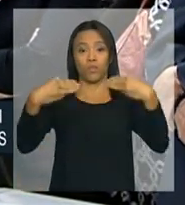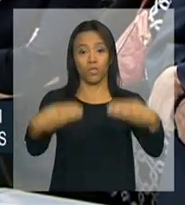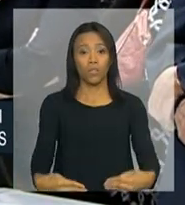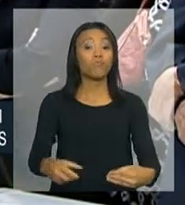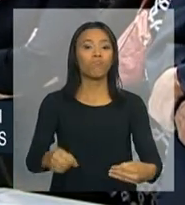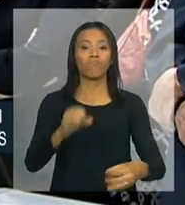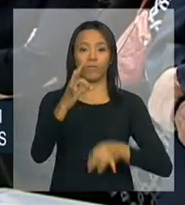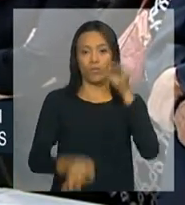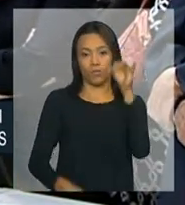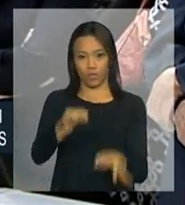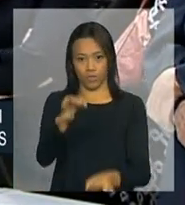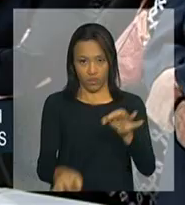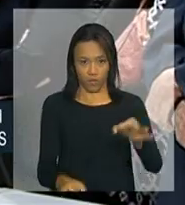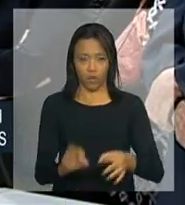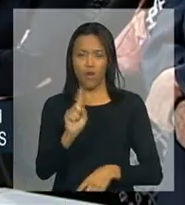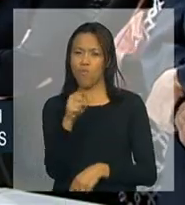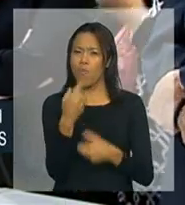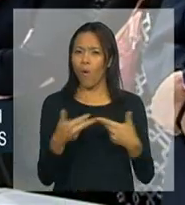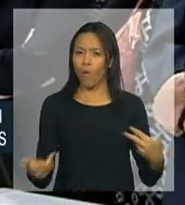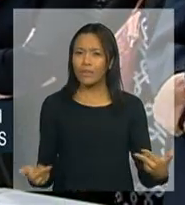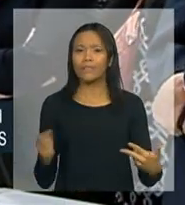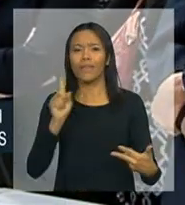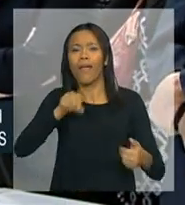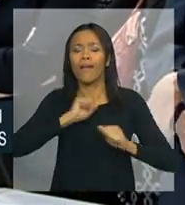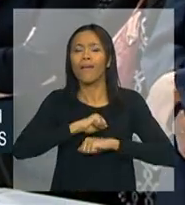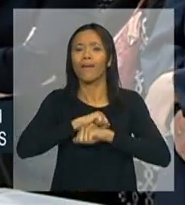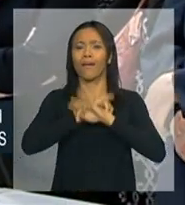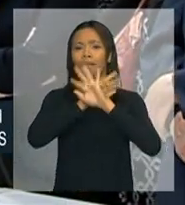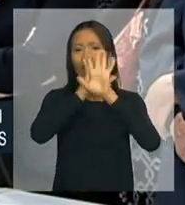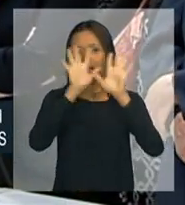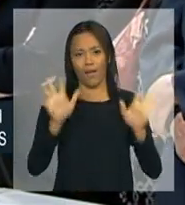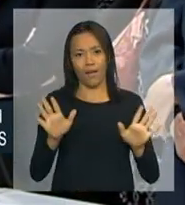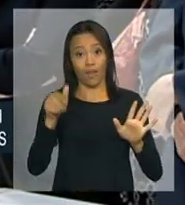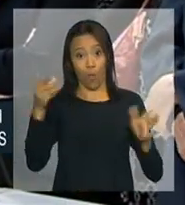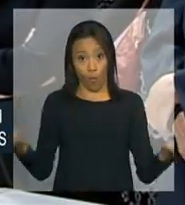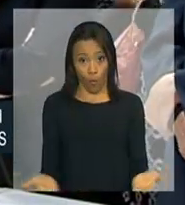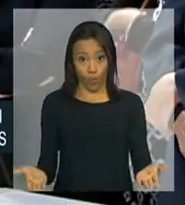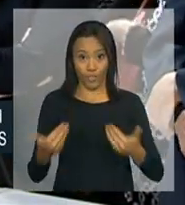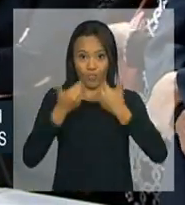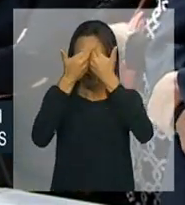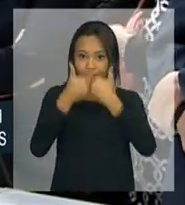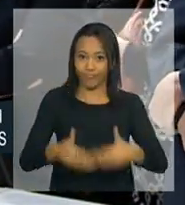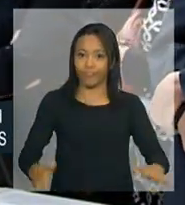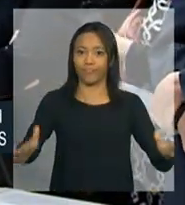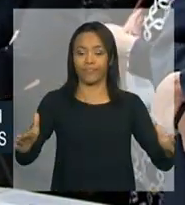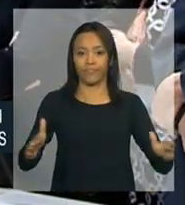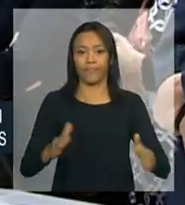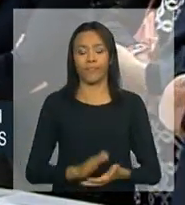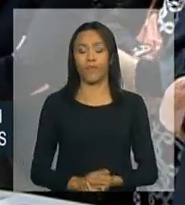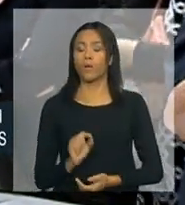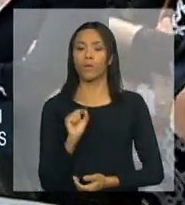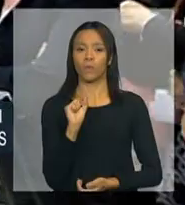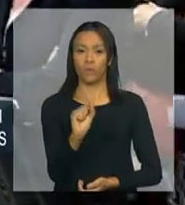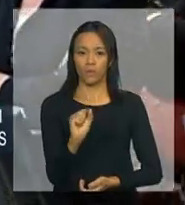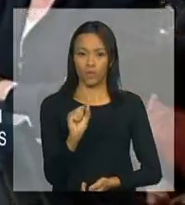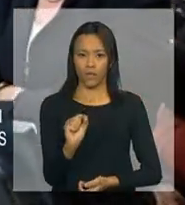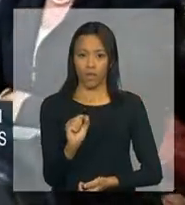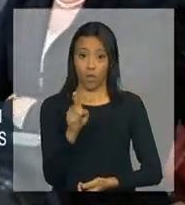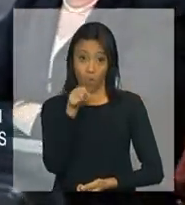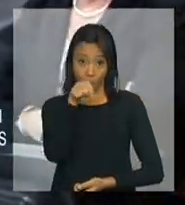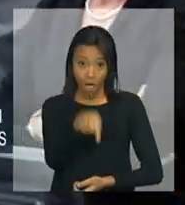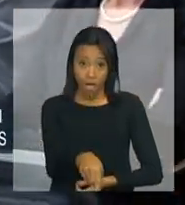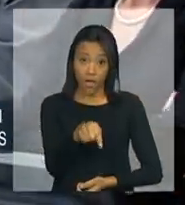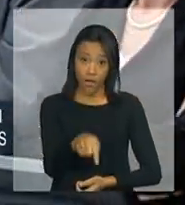coisa, Sérgio Cabral, eu acho que fica claro nessa inauguração. O fato de que, com